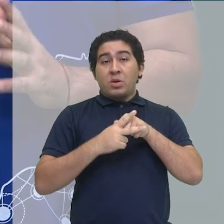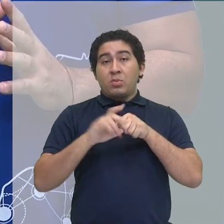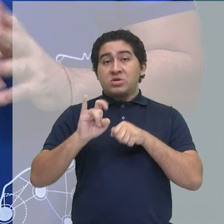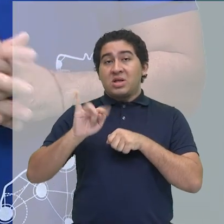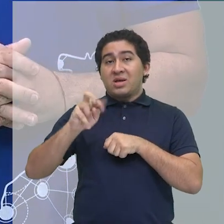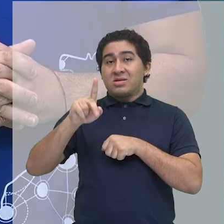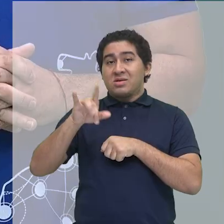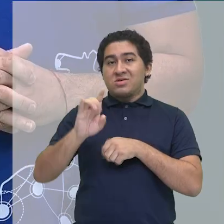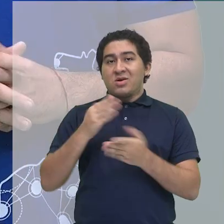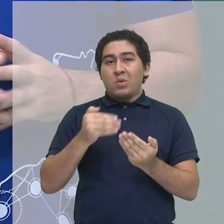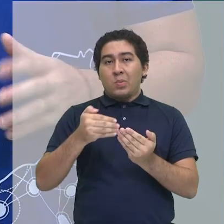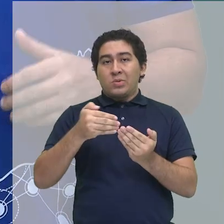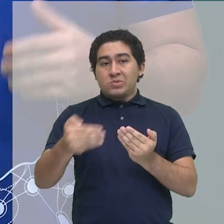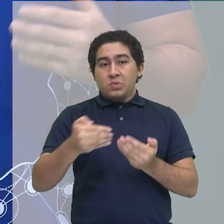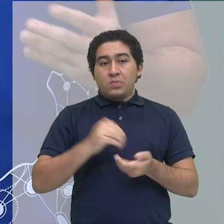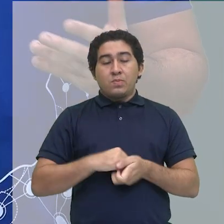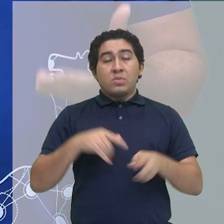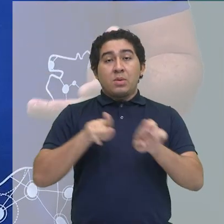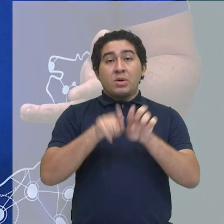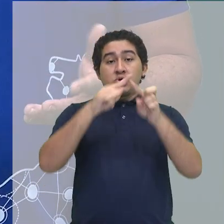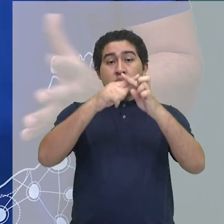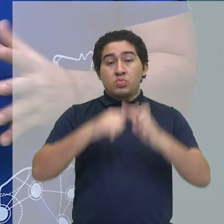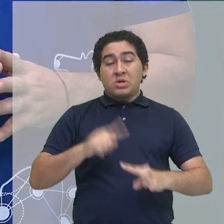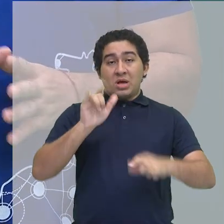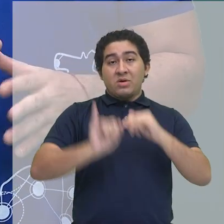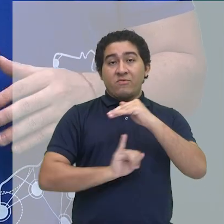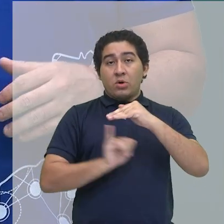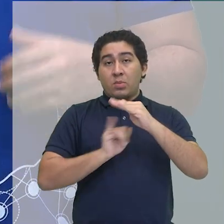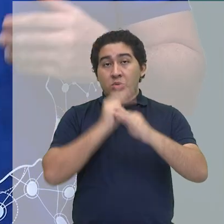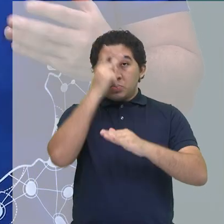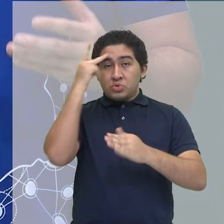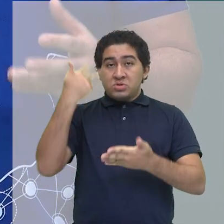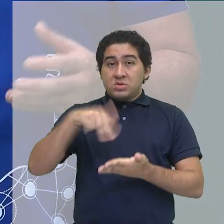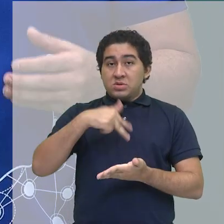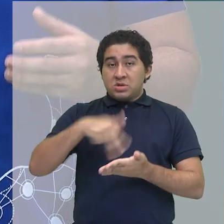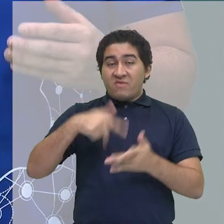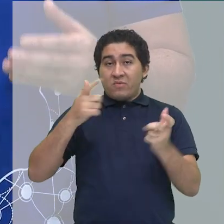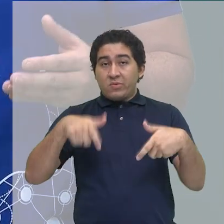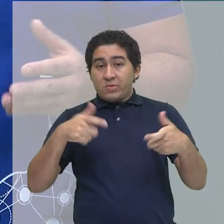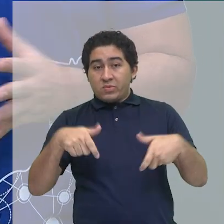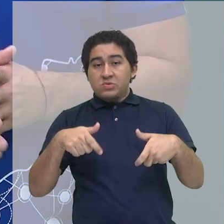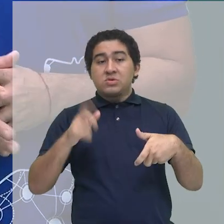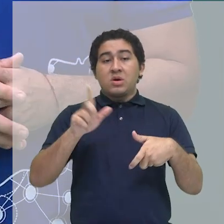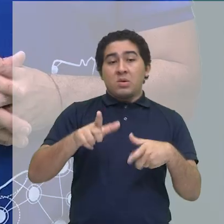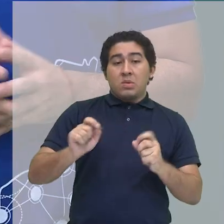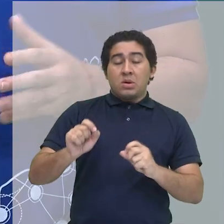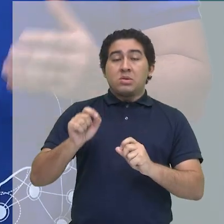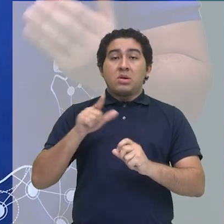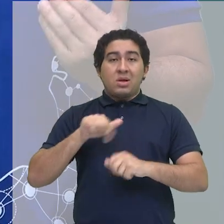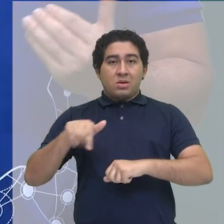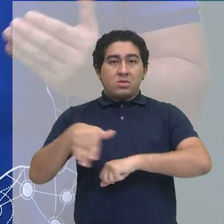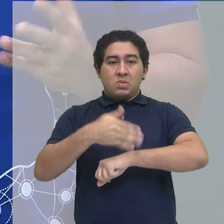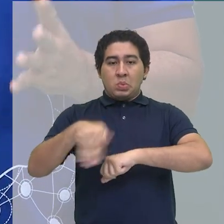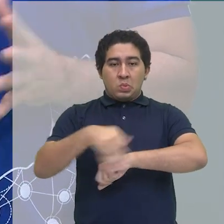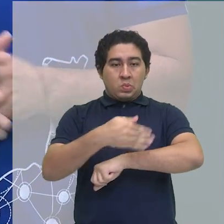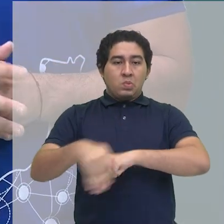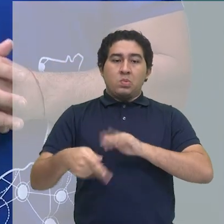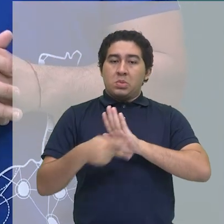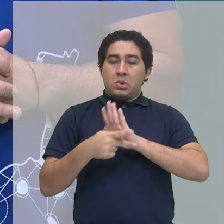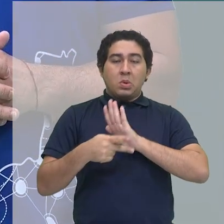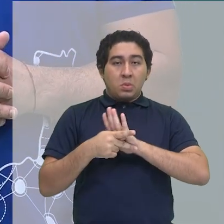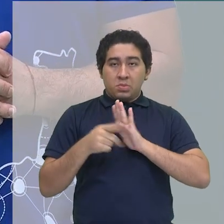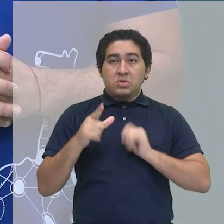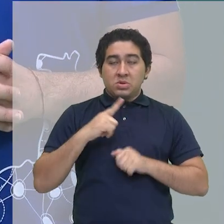started, começou. E a disputa era informal, as pessoas dançavam, danced. Olha aí o verbo dançavam no